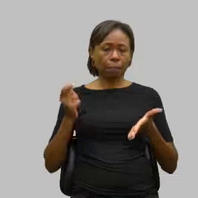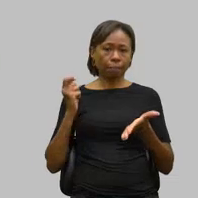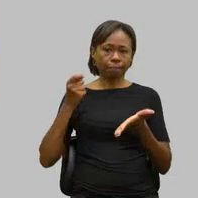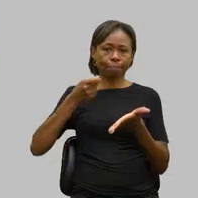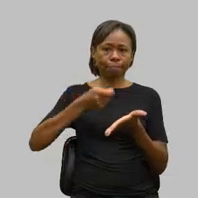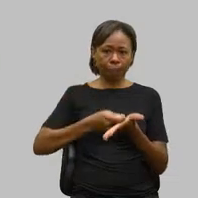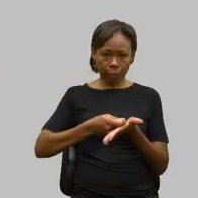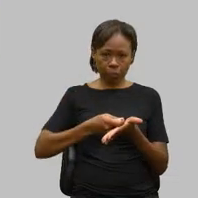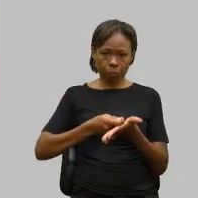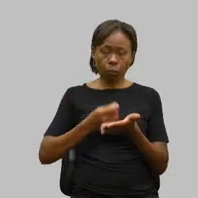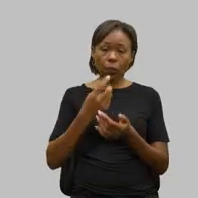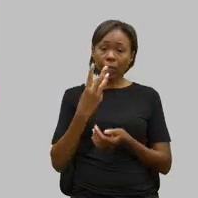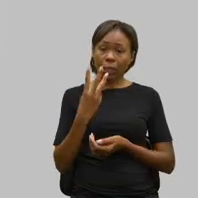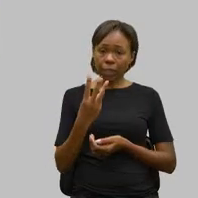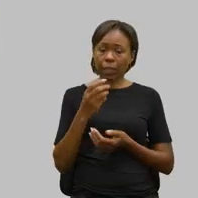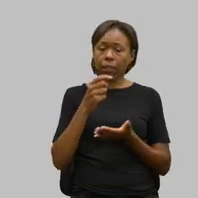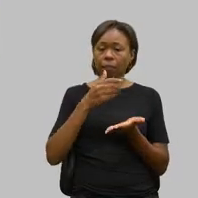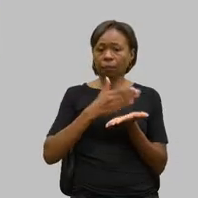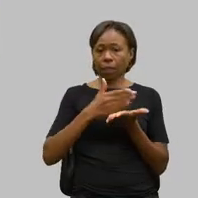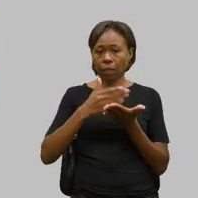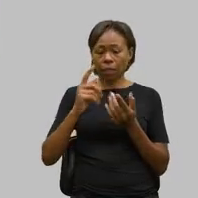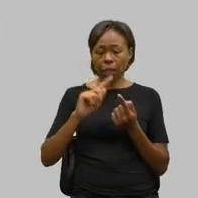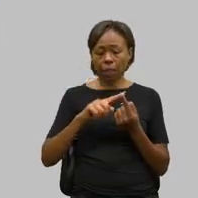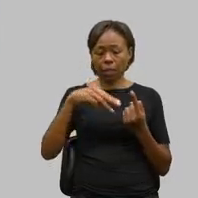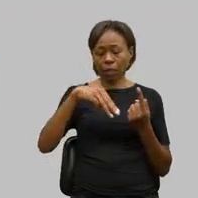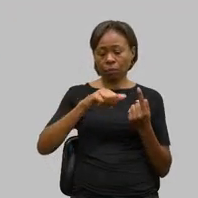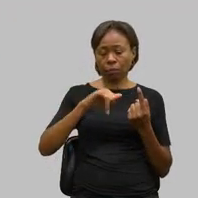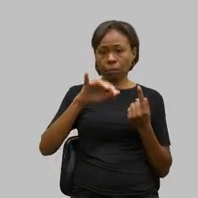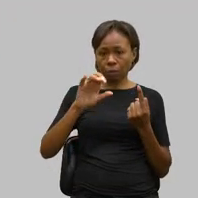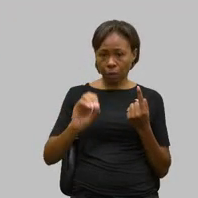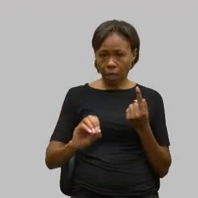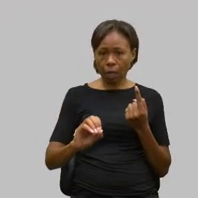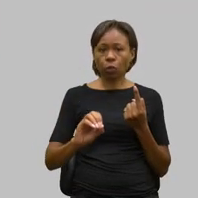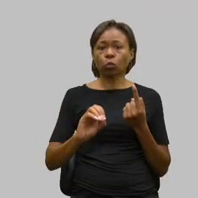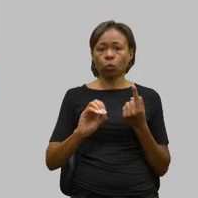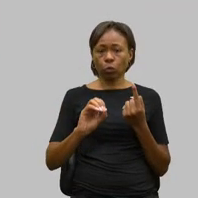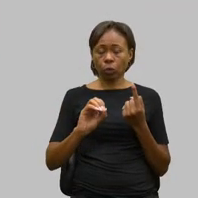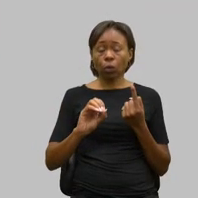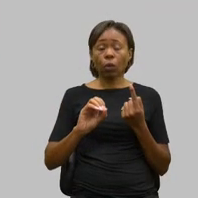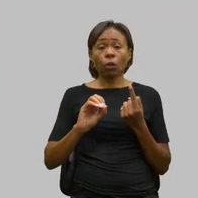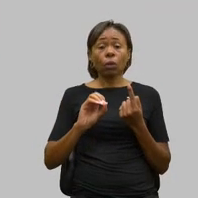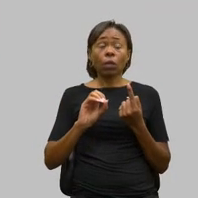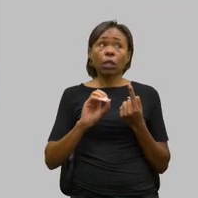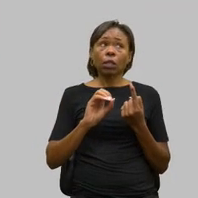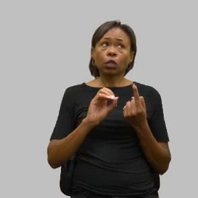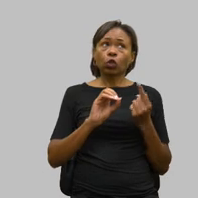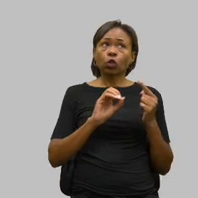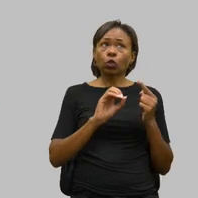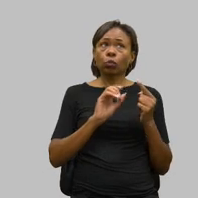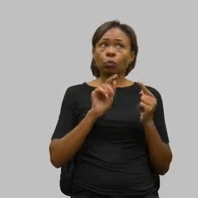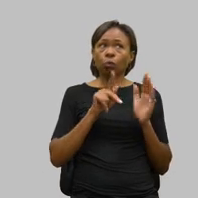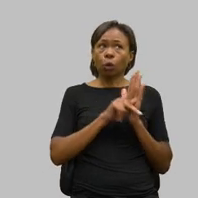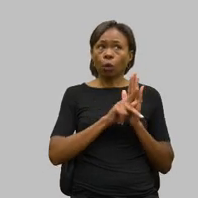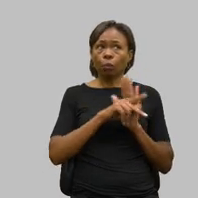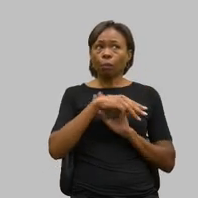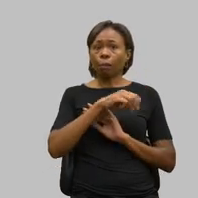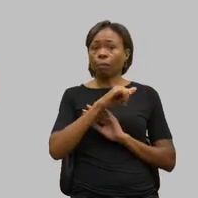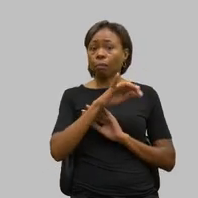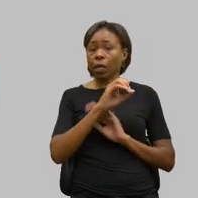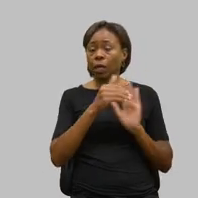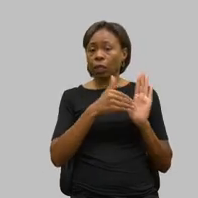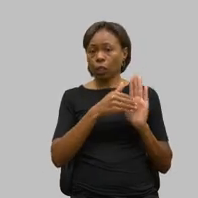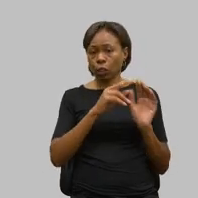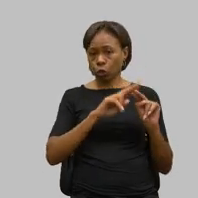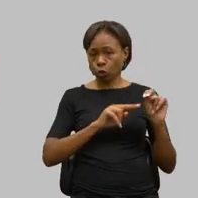três parcelas em maio, referente a maio, junho e julho, e provavelmente iremos pagar de novo parcelas